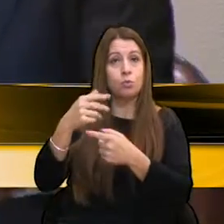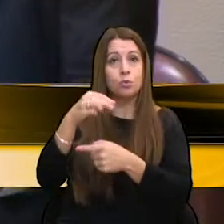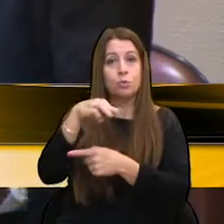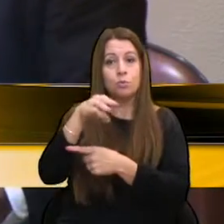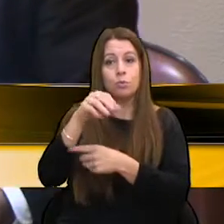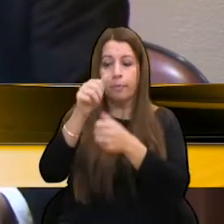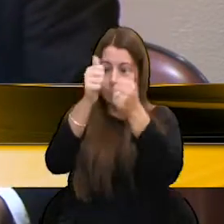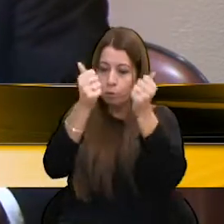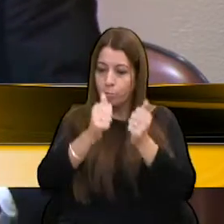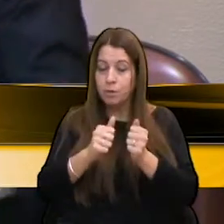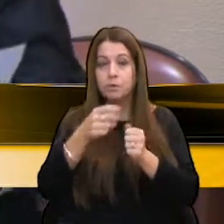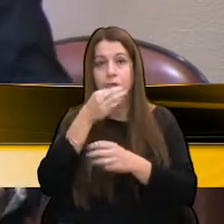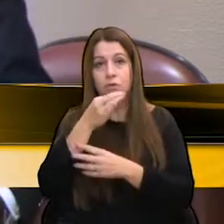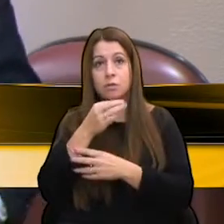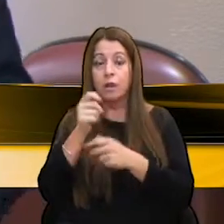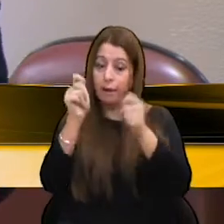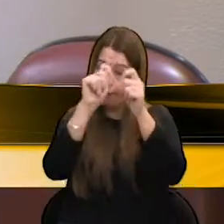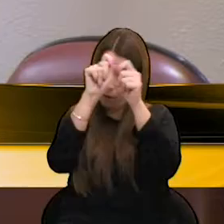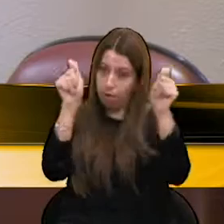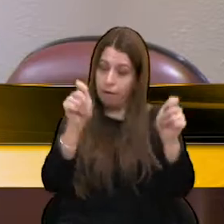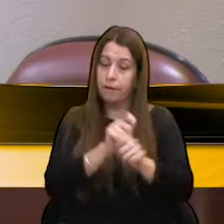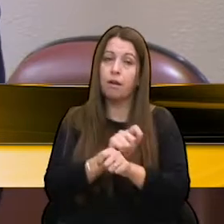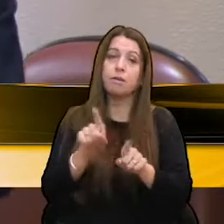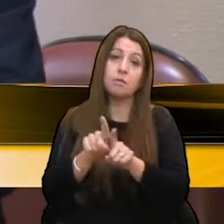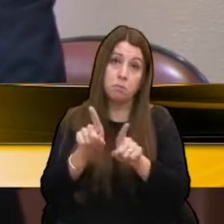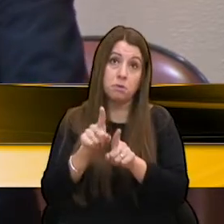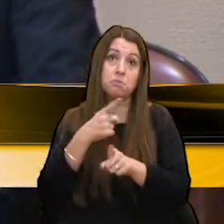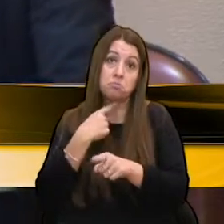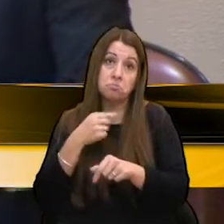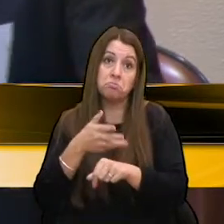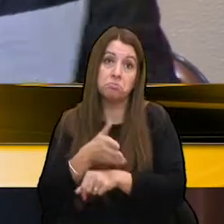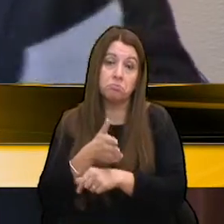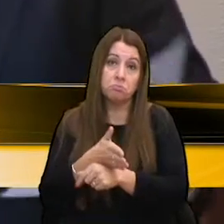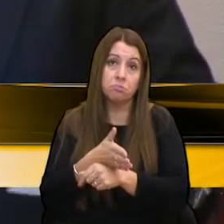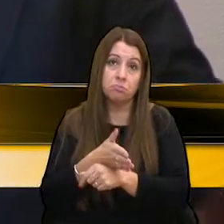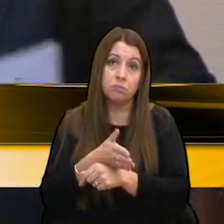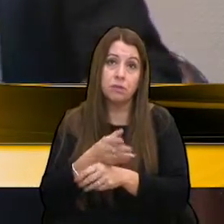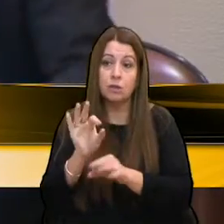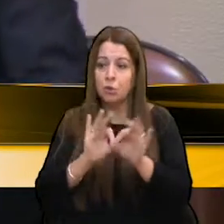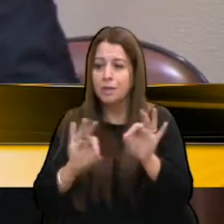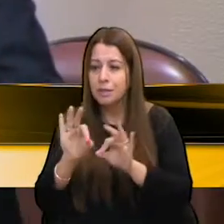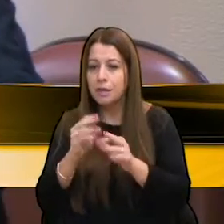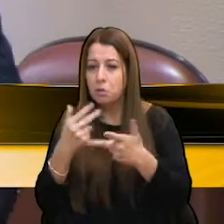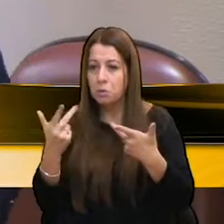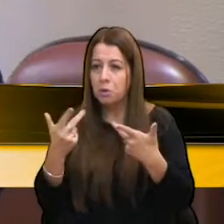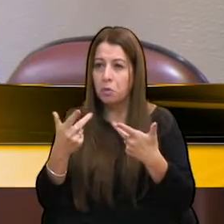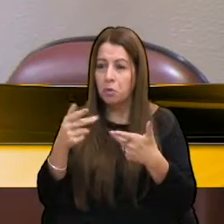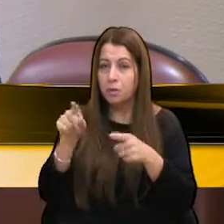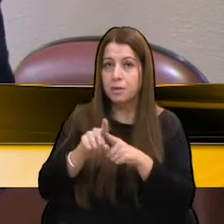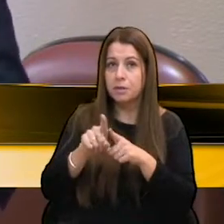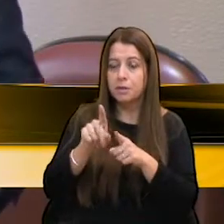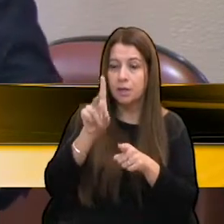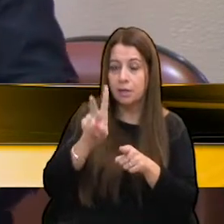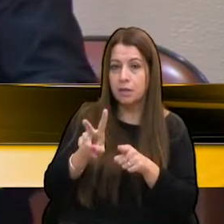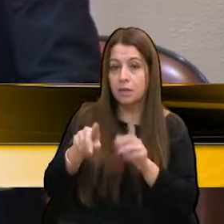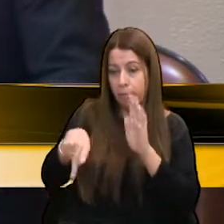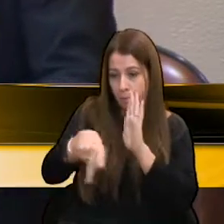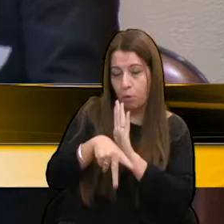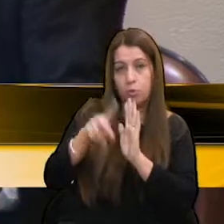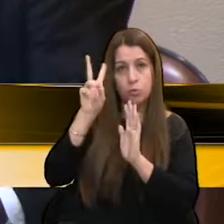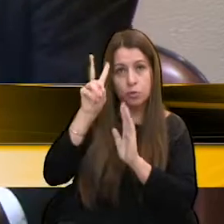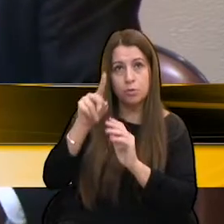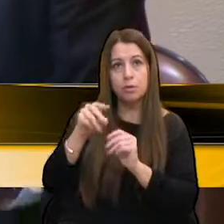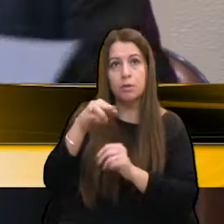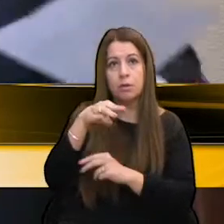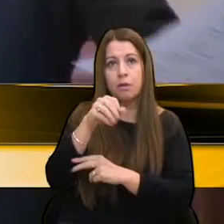Caxias. A Grale, por exemplo, gostaria de participar na restauração de algum veículo histórico que o município tenha. A